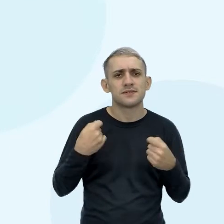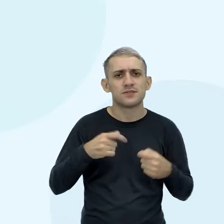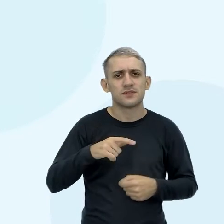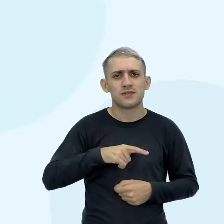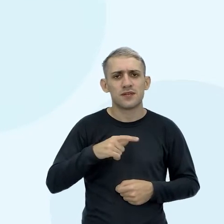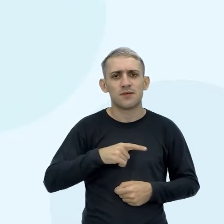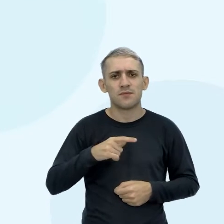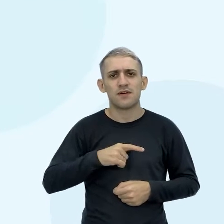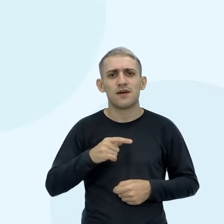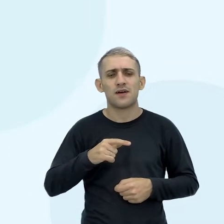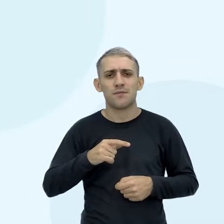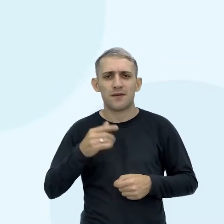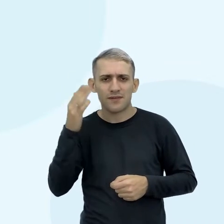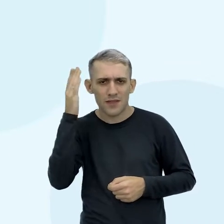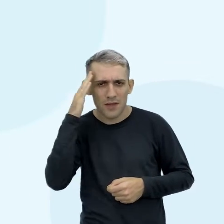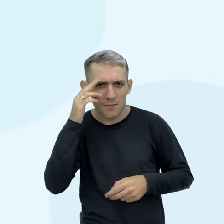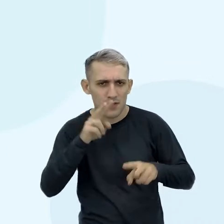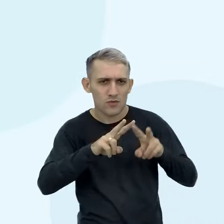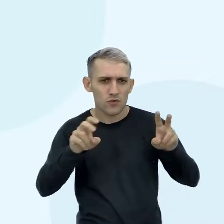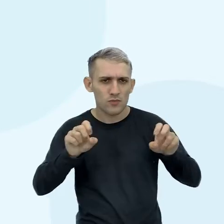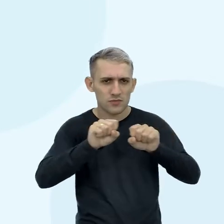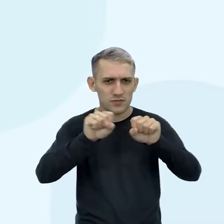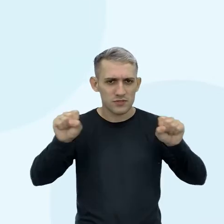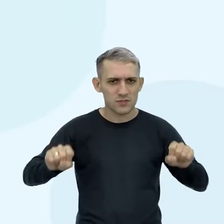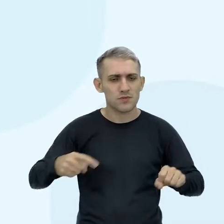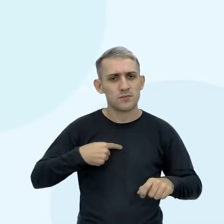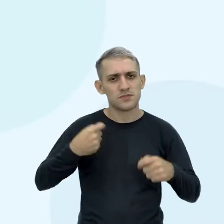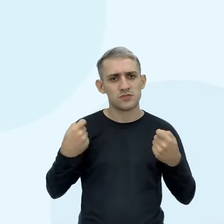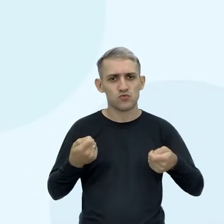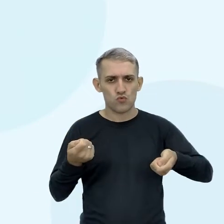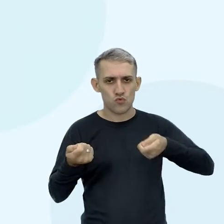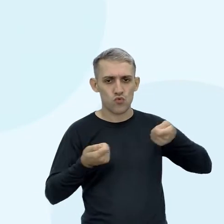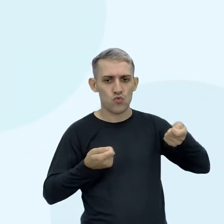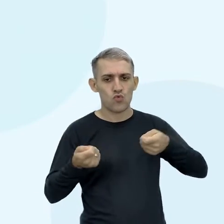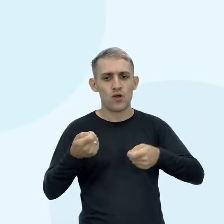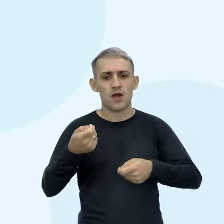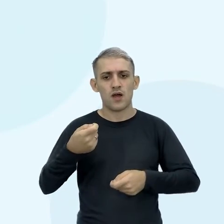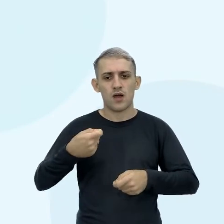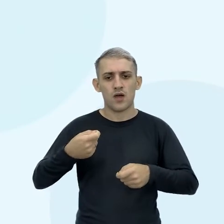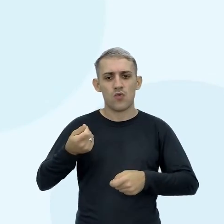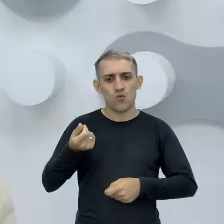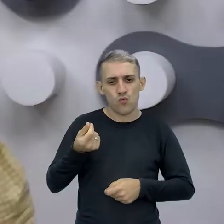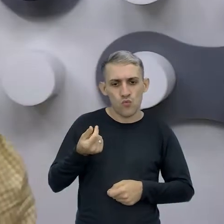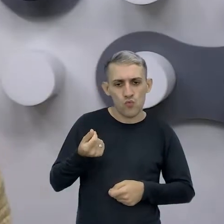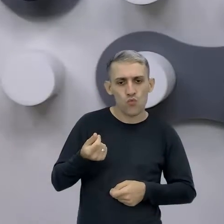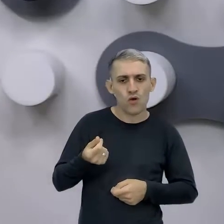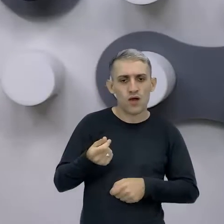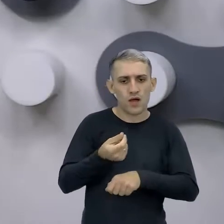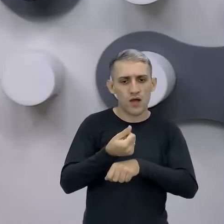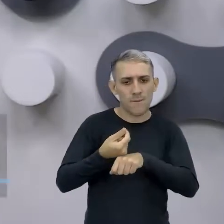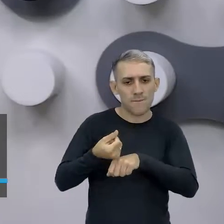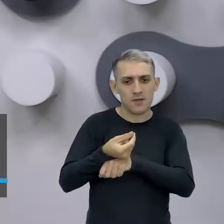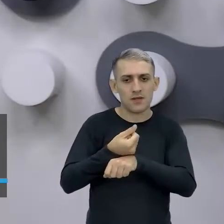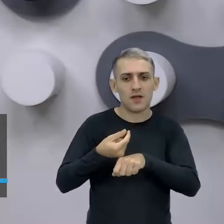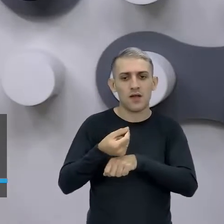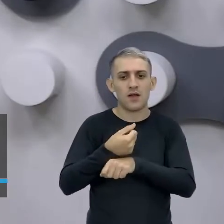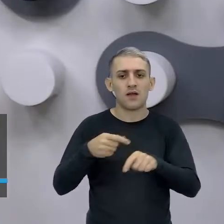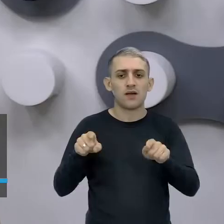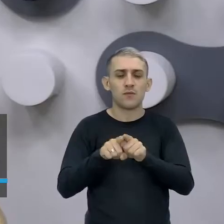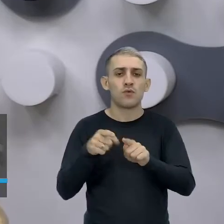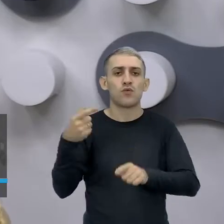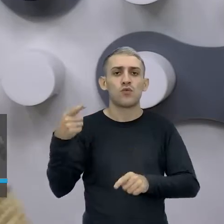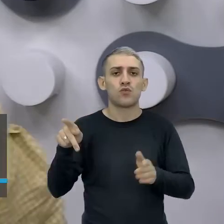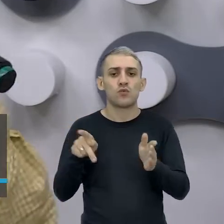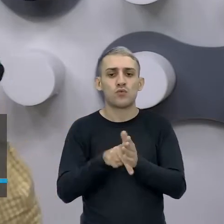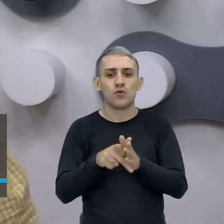do sistema? Eu tenho que ter o domínio do capital, eu tenho que ter o domínio tecnológico e eu tenho que ter